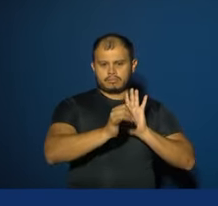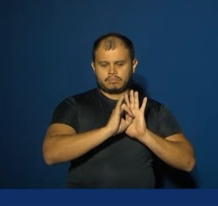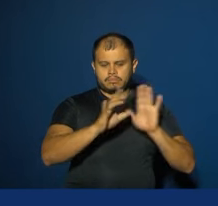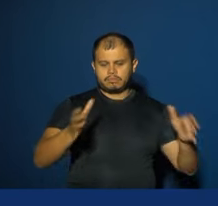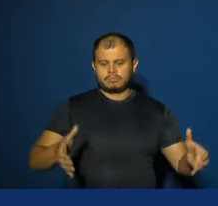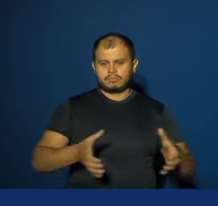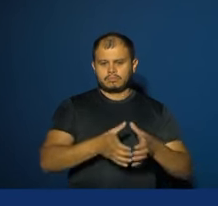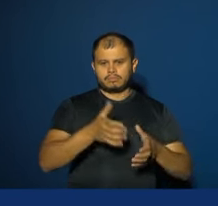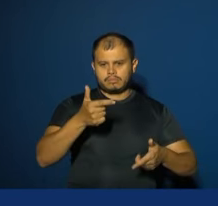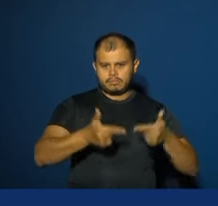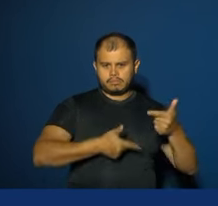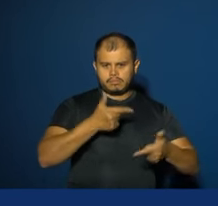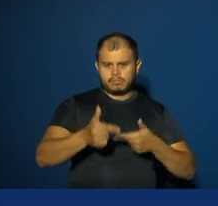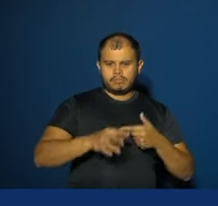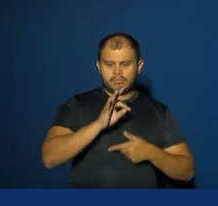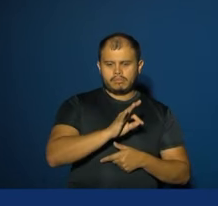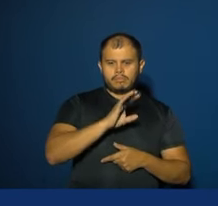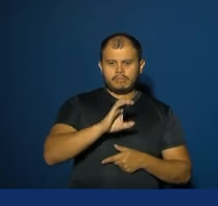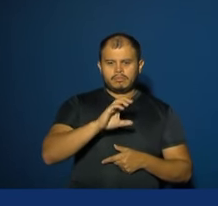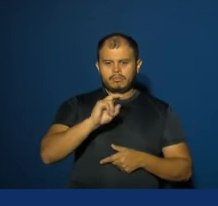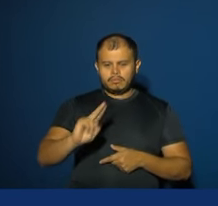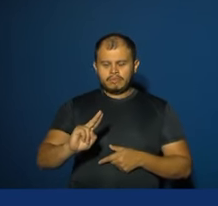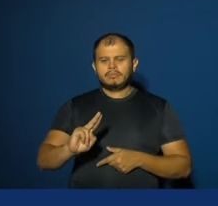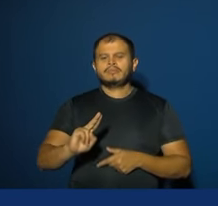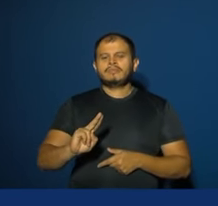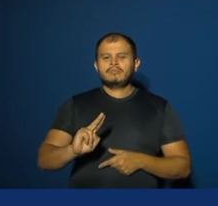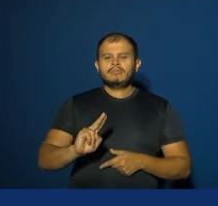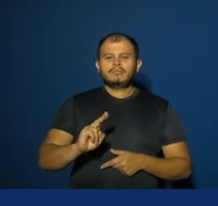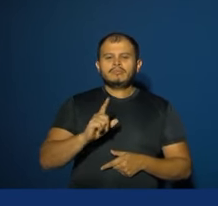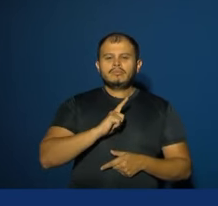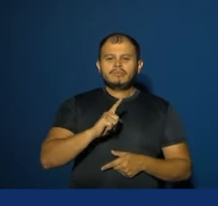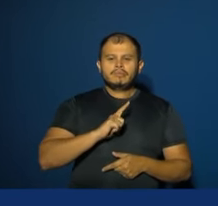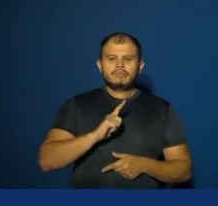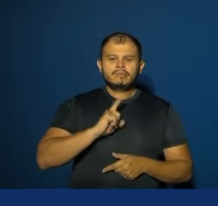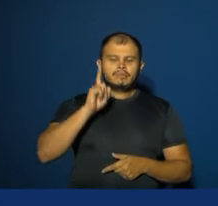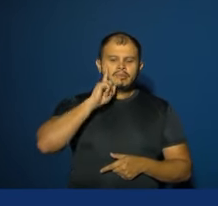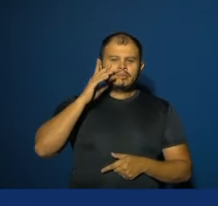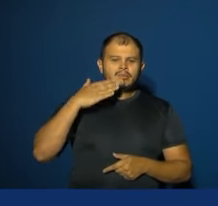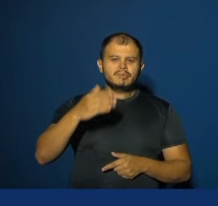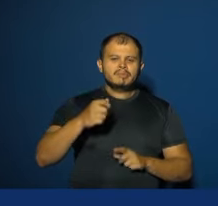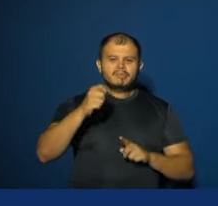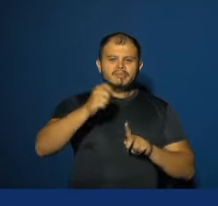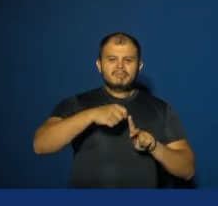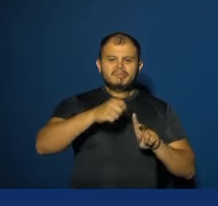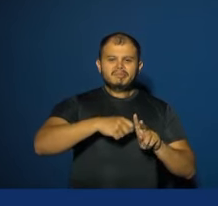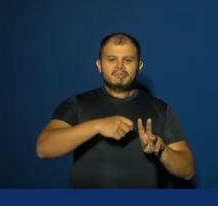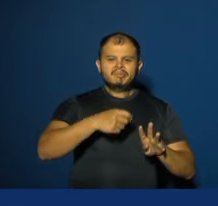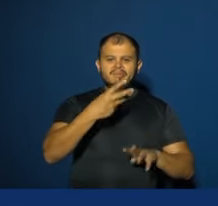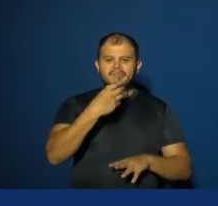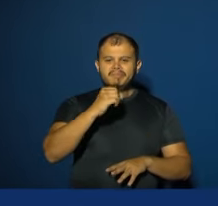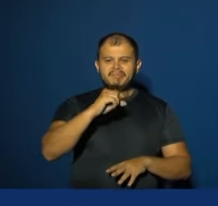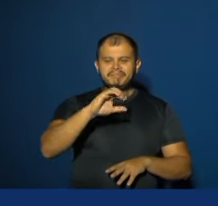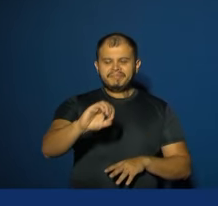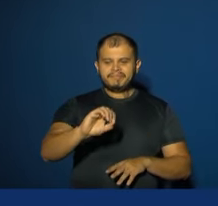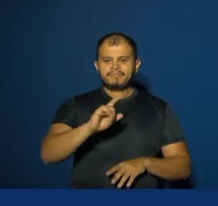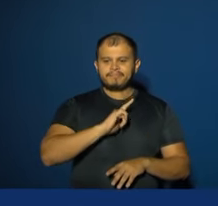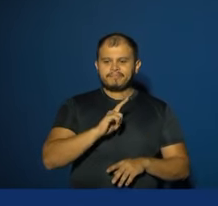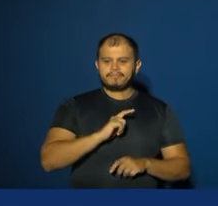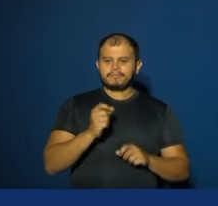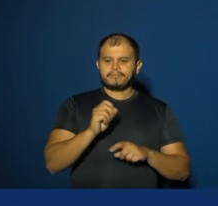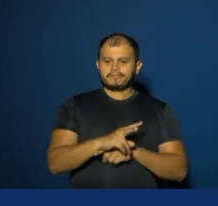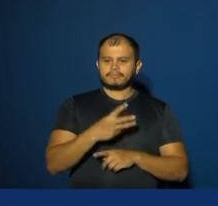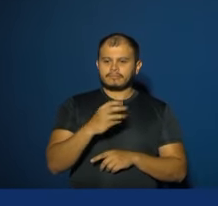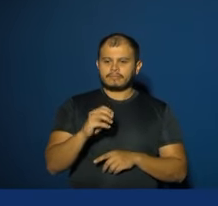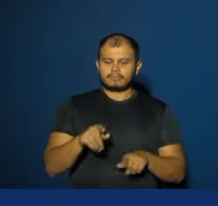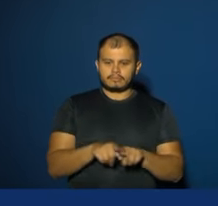que tá na Enfim no TCU na csex consenso temos 90 dias para para encontrar um uma solução por rugar por mais 30